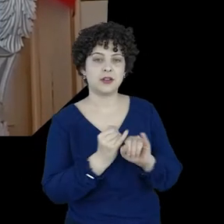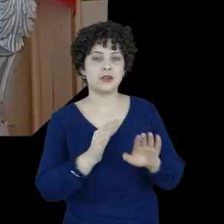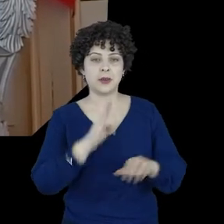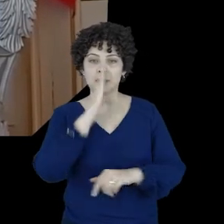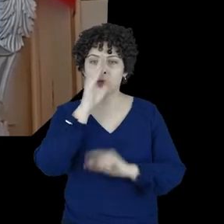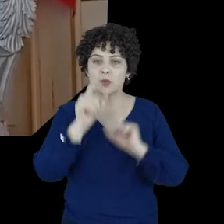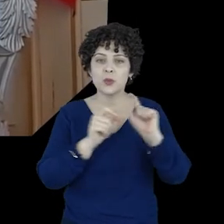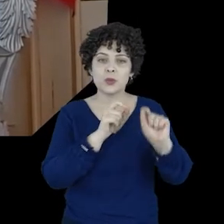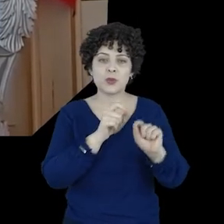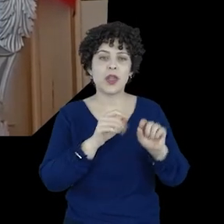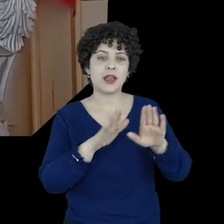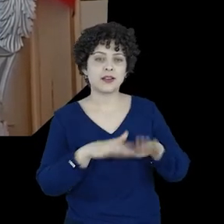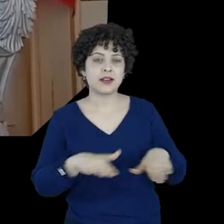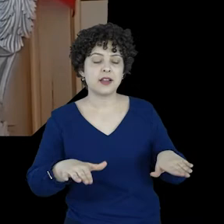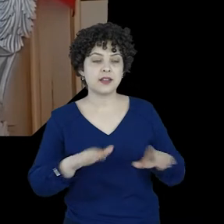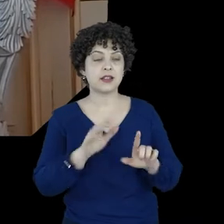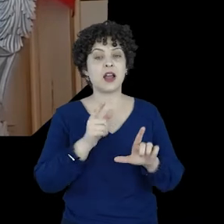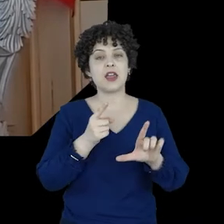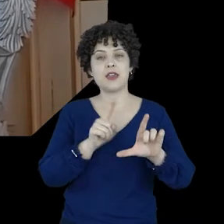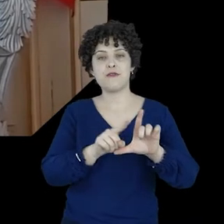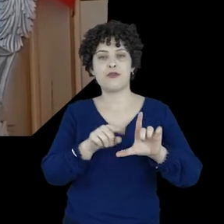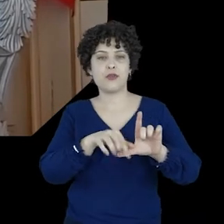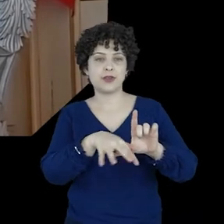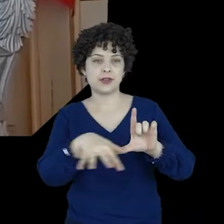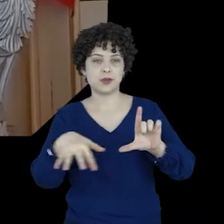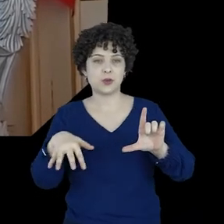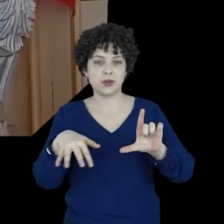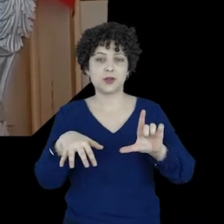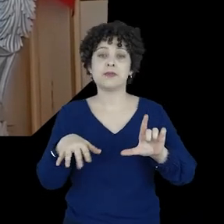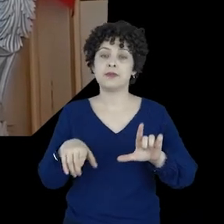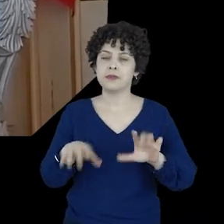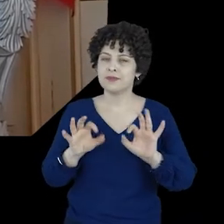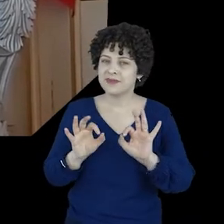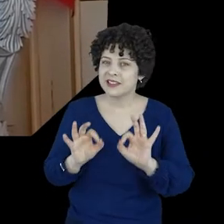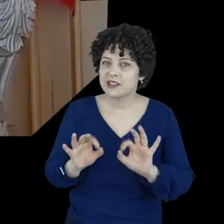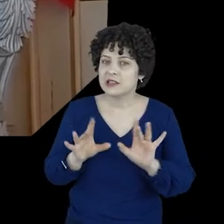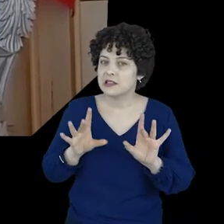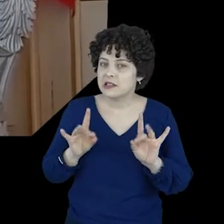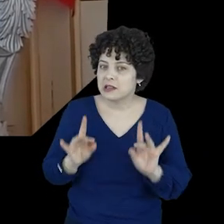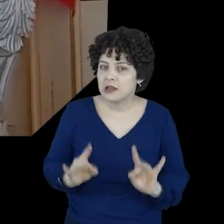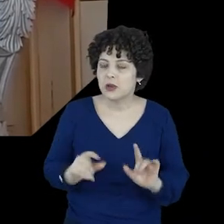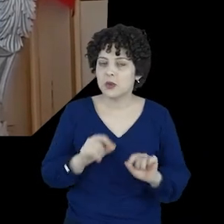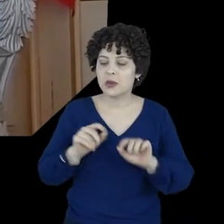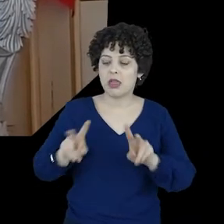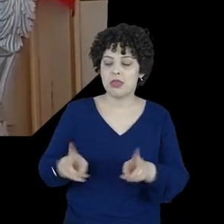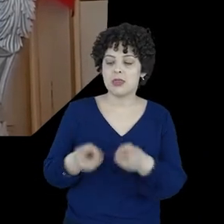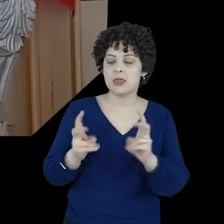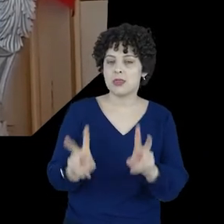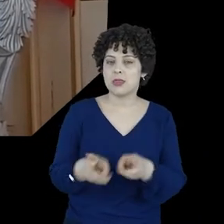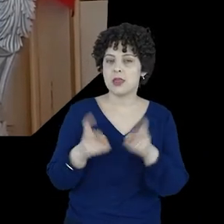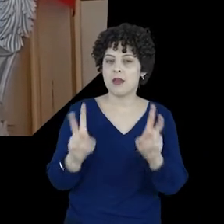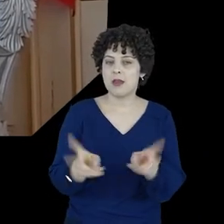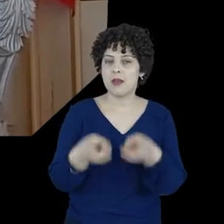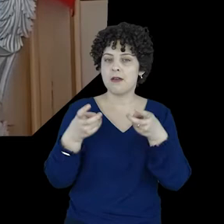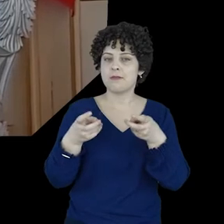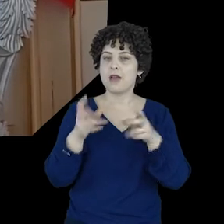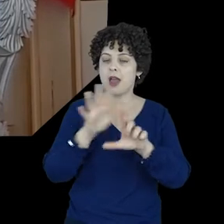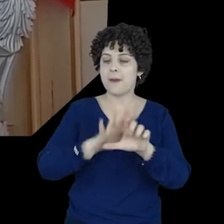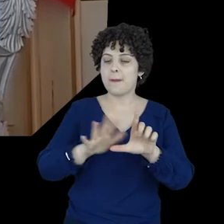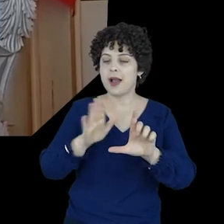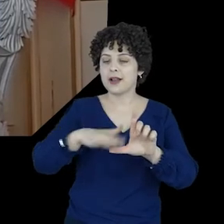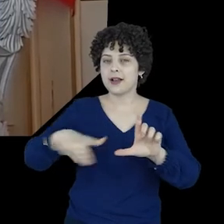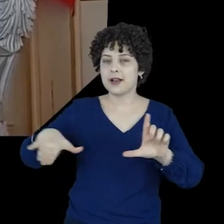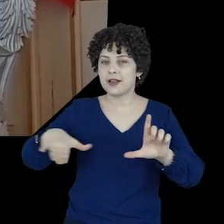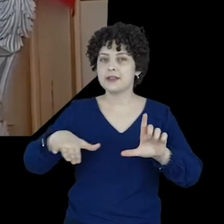sobretudo a atividade das crianças influenciadoras e, para ser mais exato, a exploração comercial da imagem